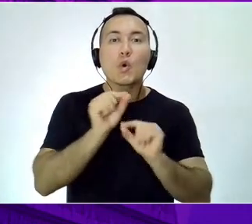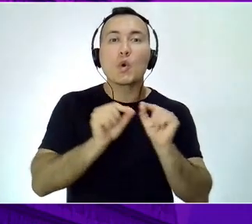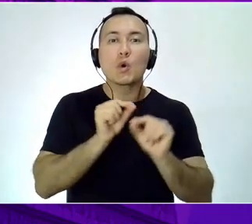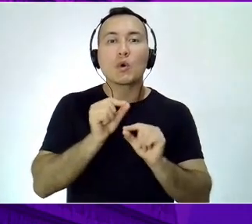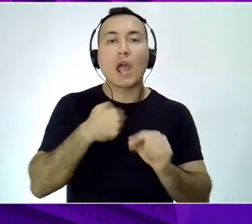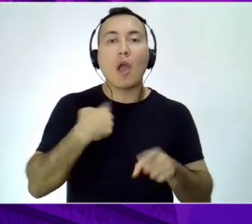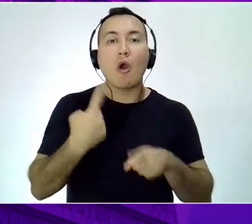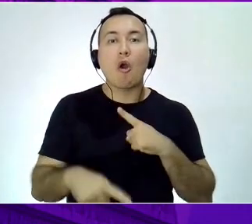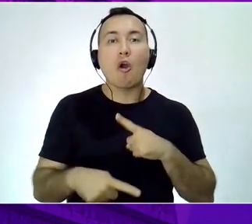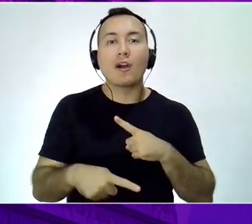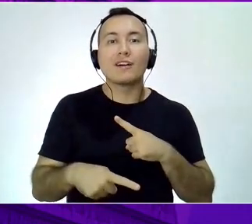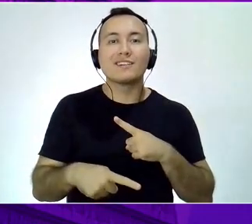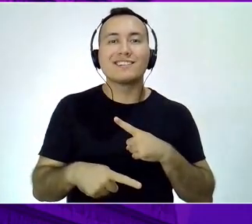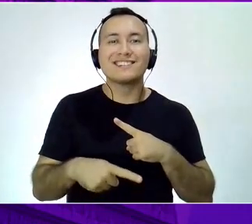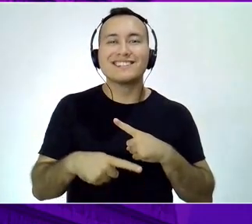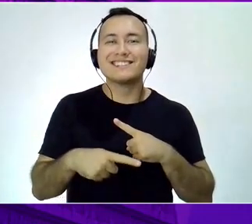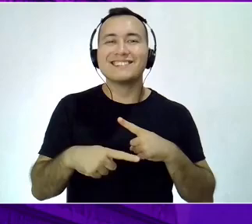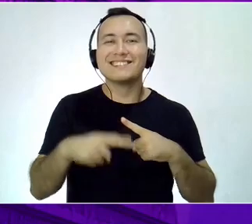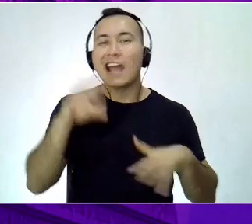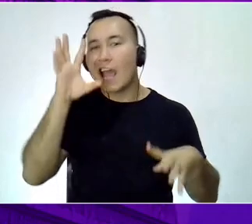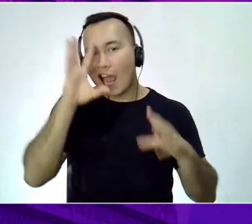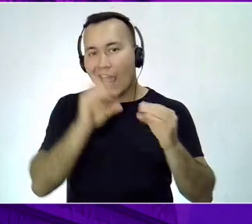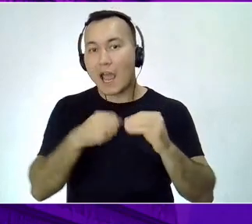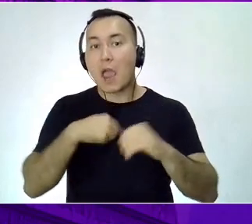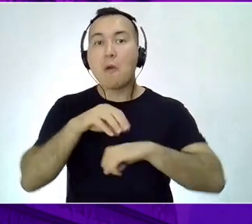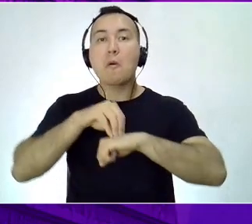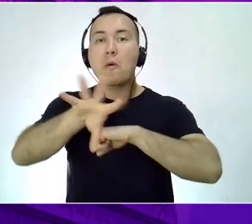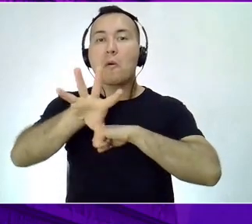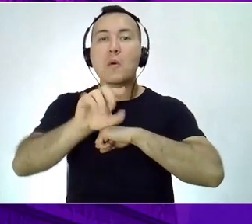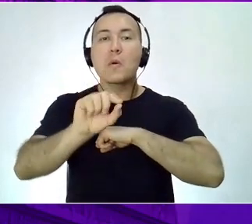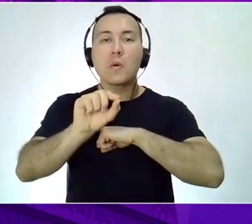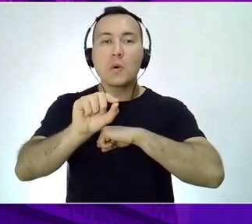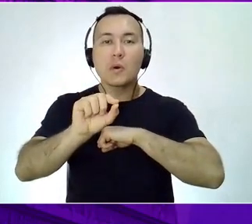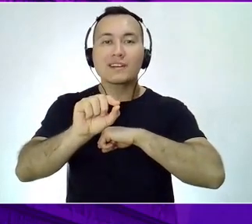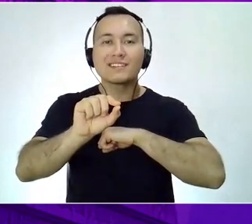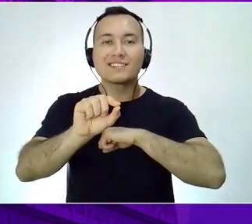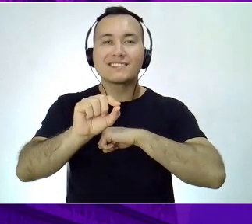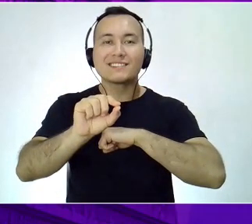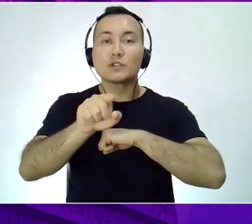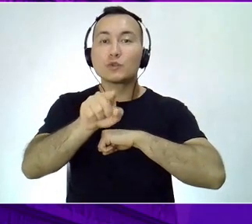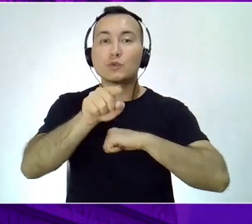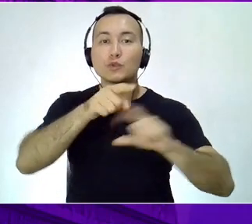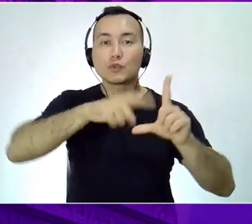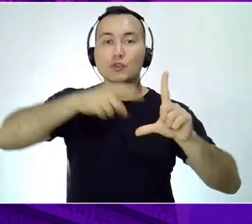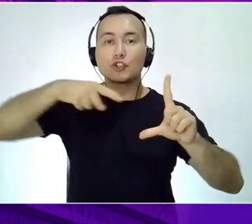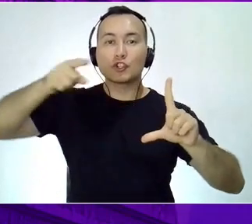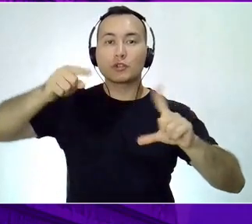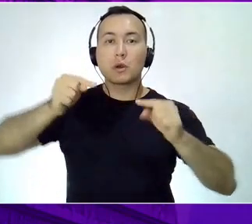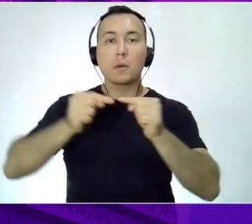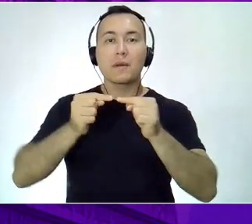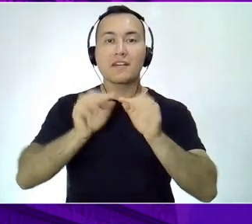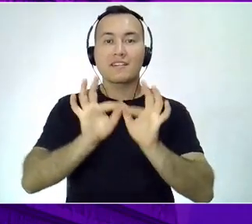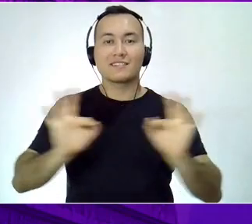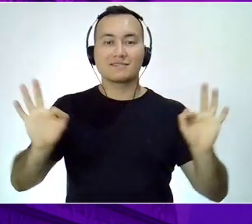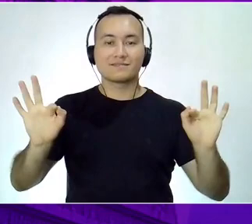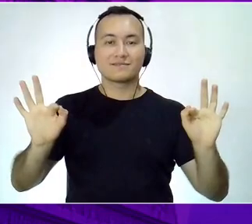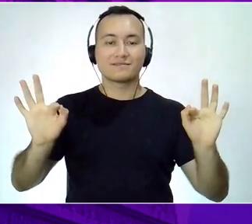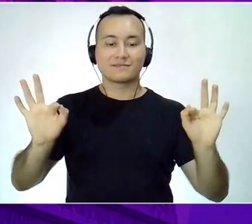que eu estou propondo para vocês é, se o gráfico de vocês fosse uma frase, qual seria? E aí,